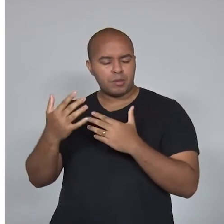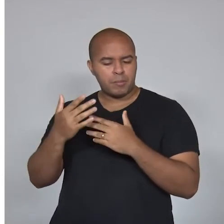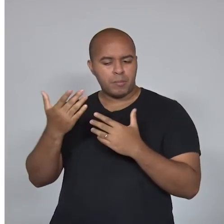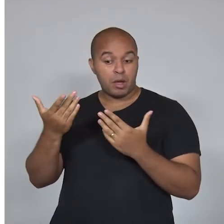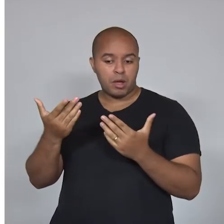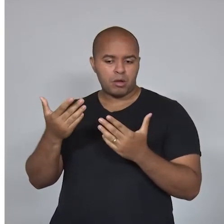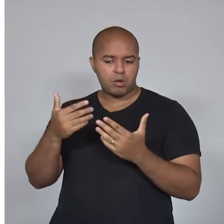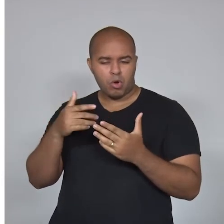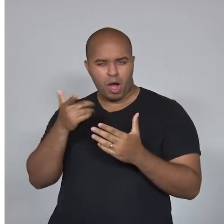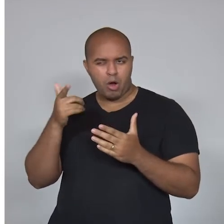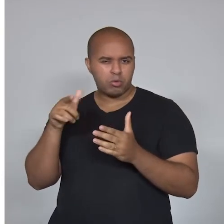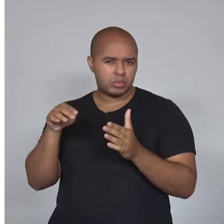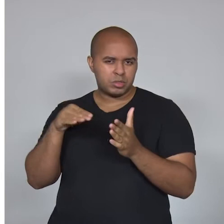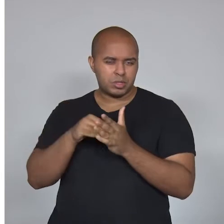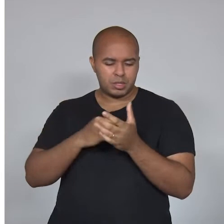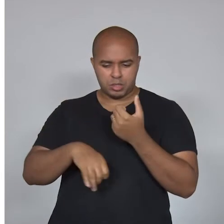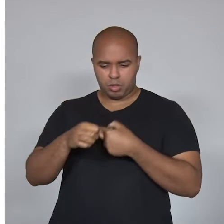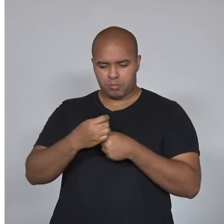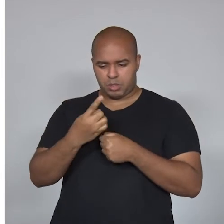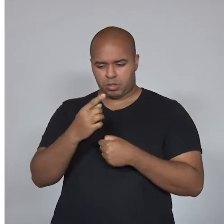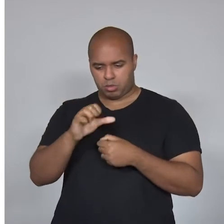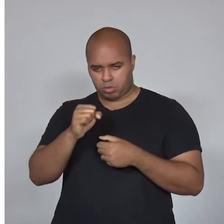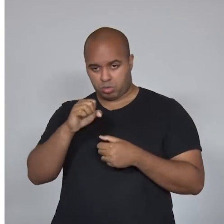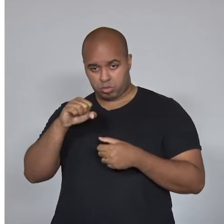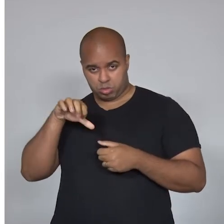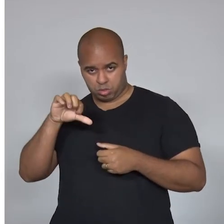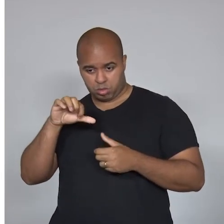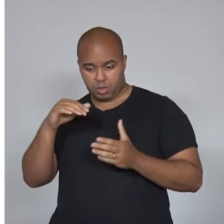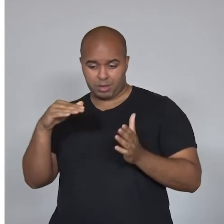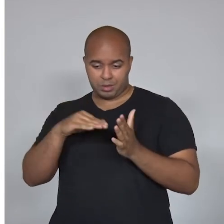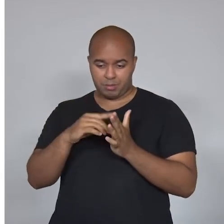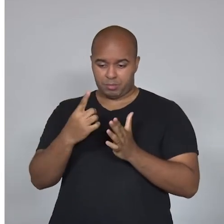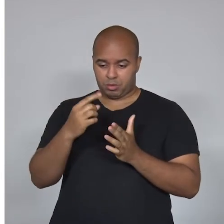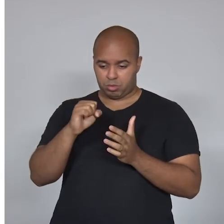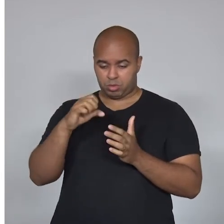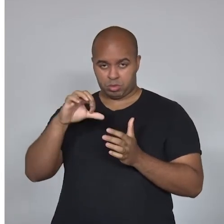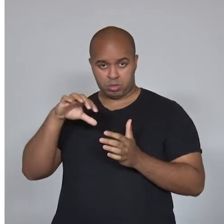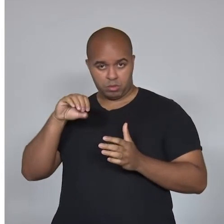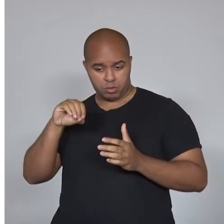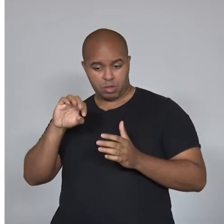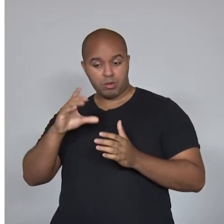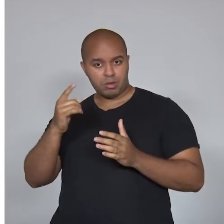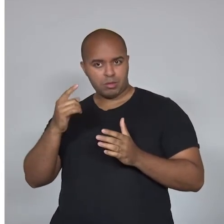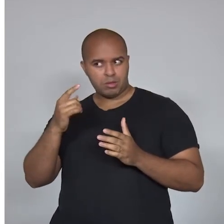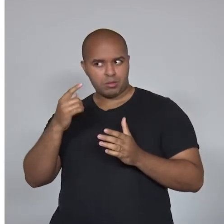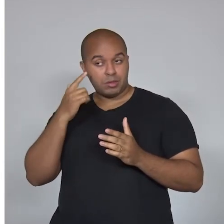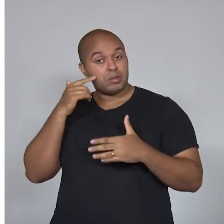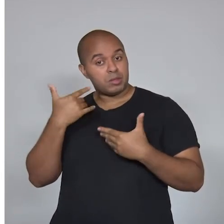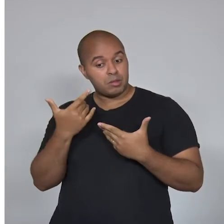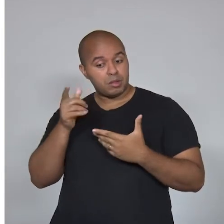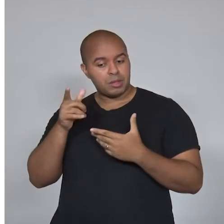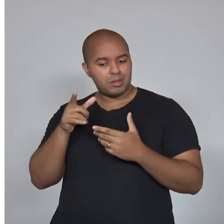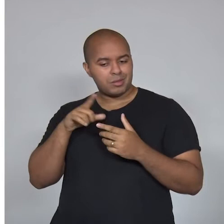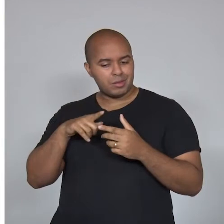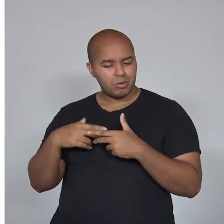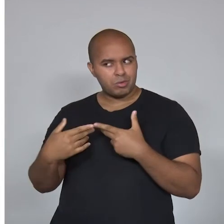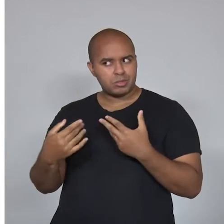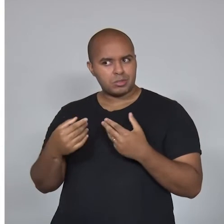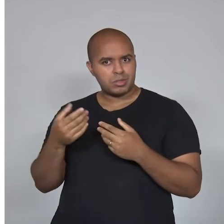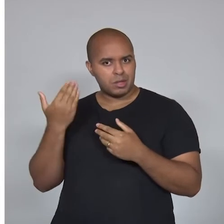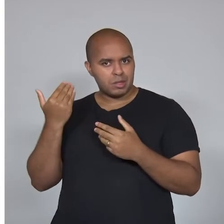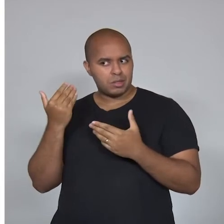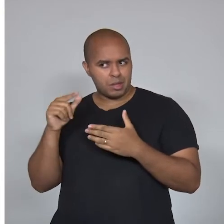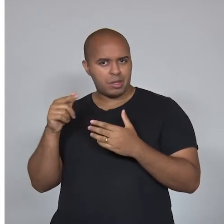mais recente ocorreu em 1889 a 1890. No entanto, em surtos